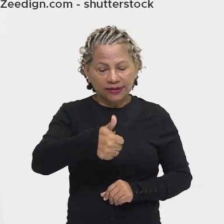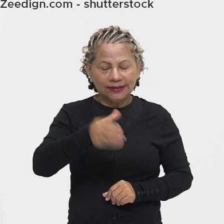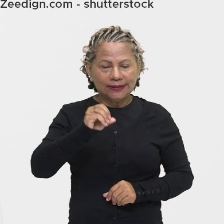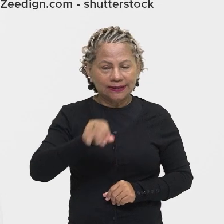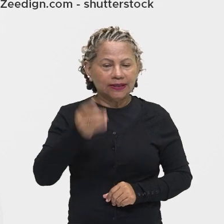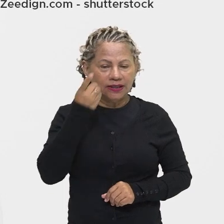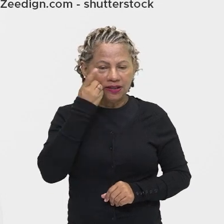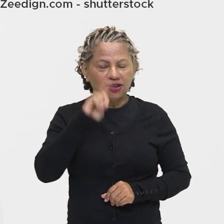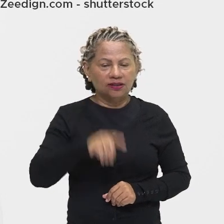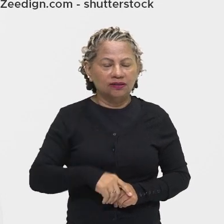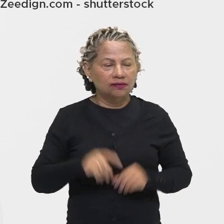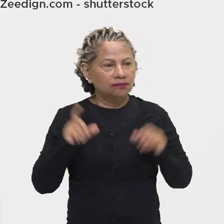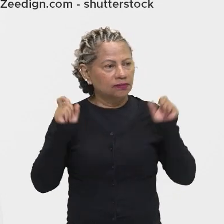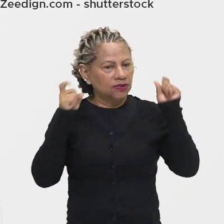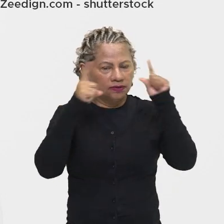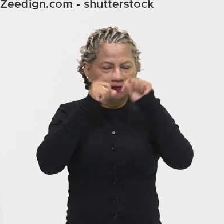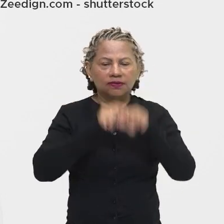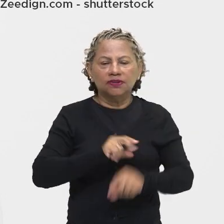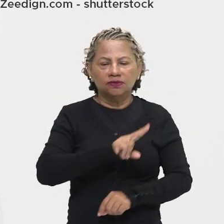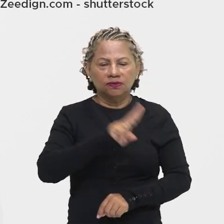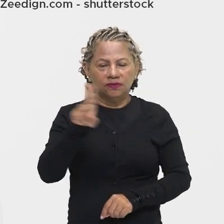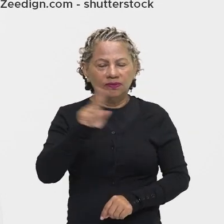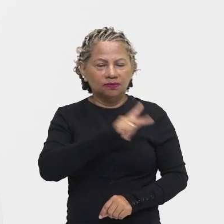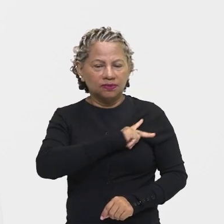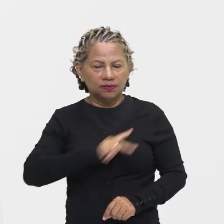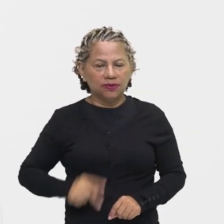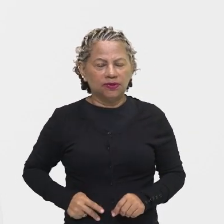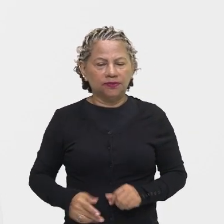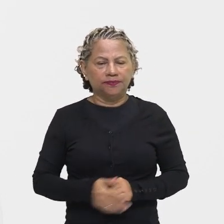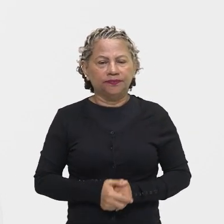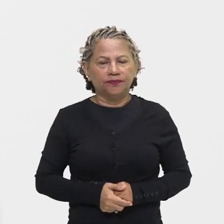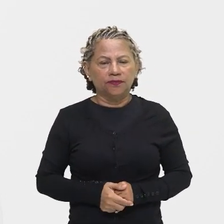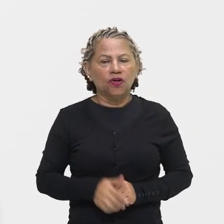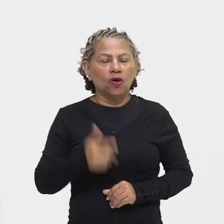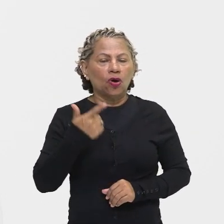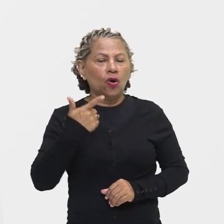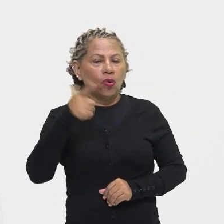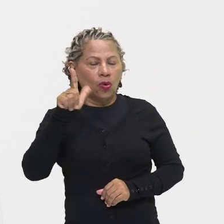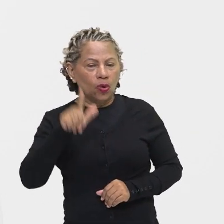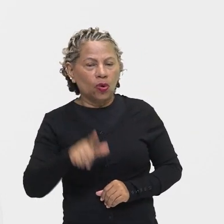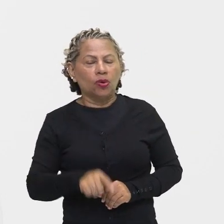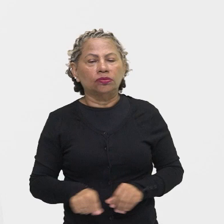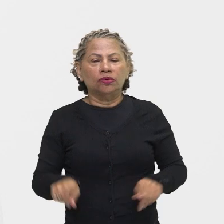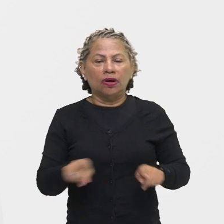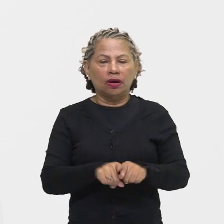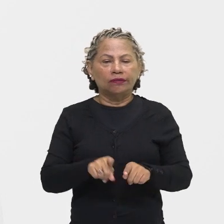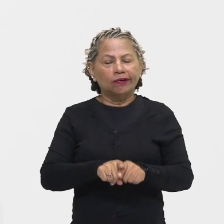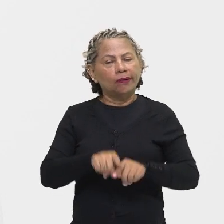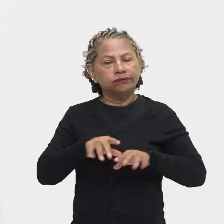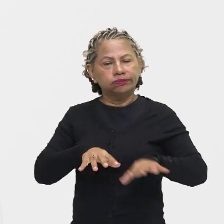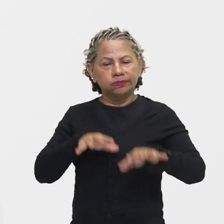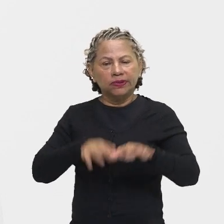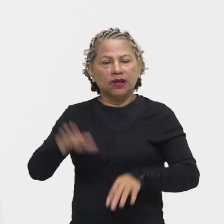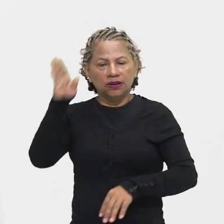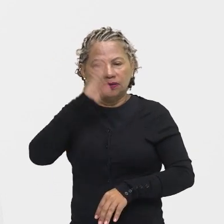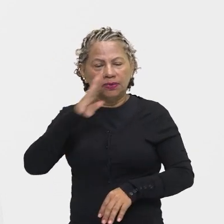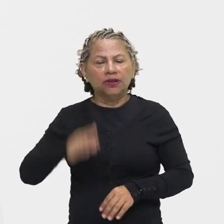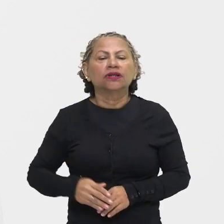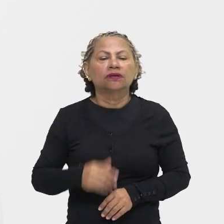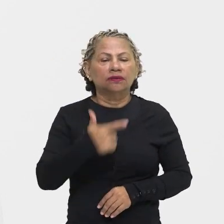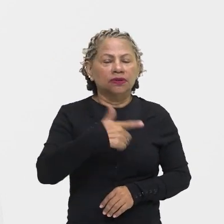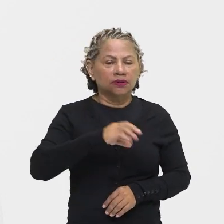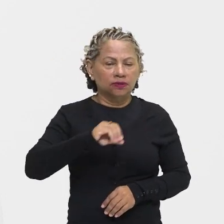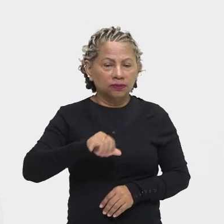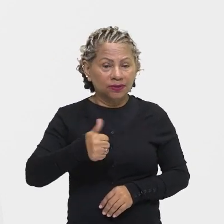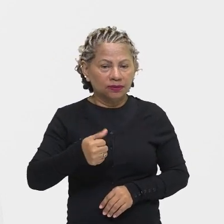presidente, viu, gente? Então, vamos lá. Outro, protesto no Brasil em 2013. O movimento